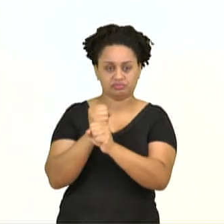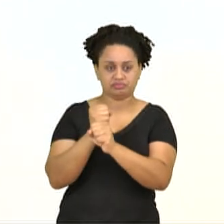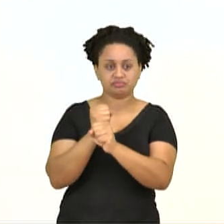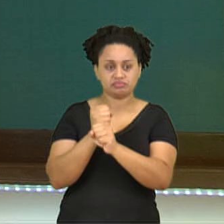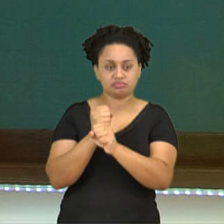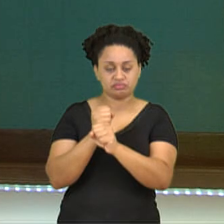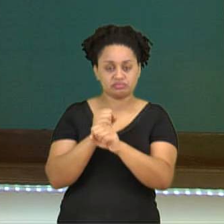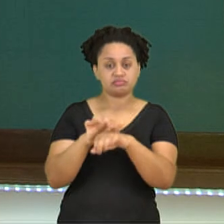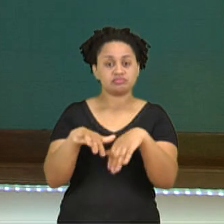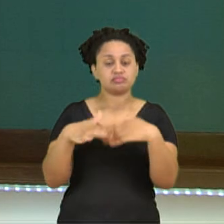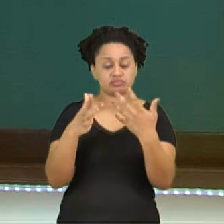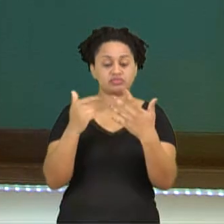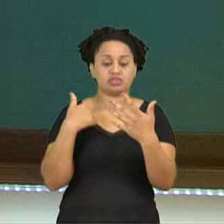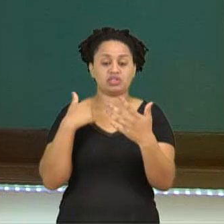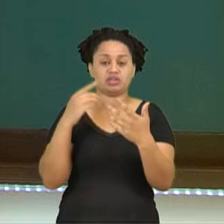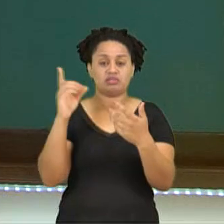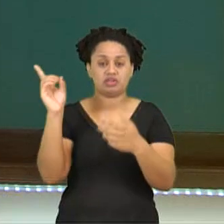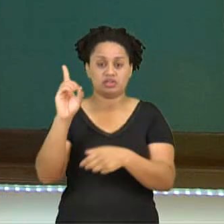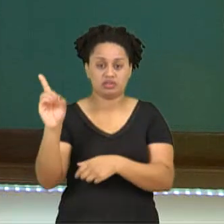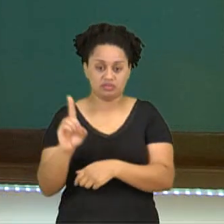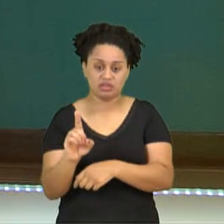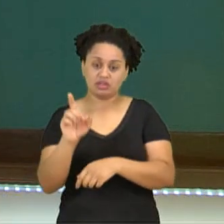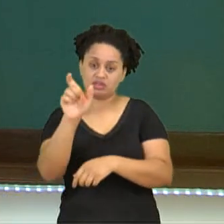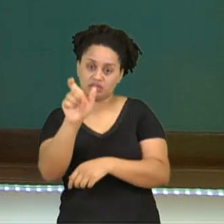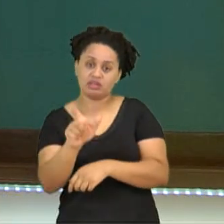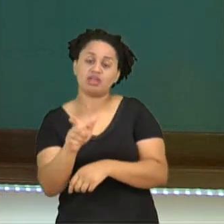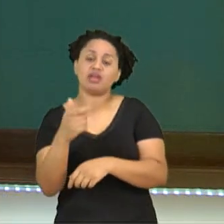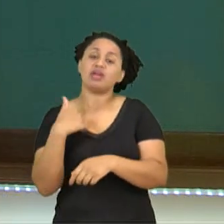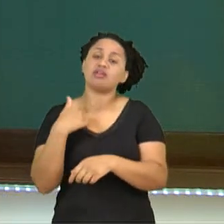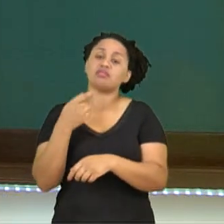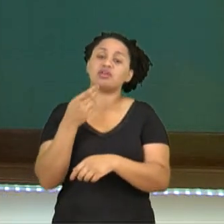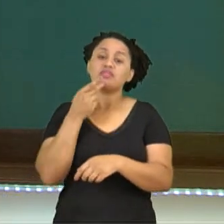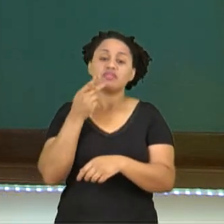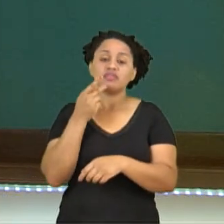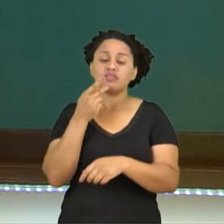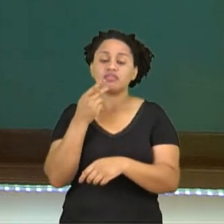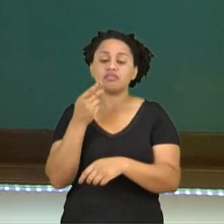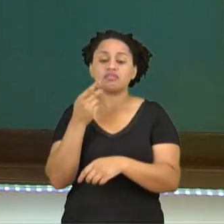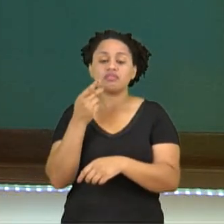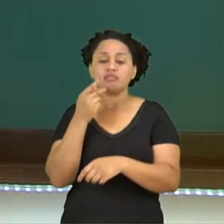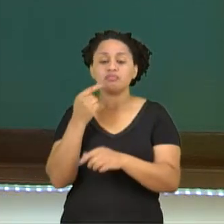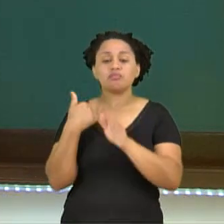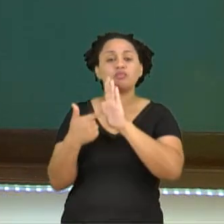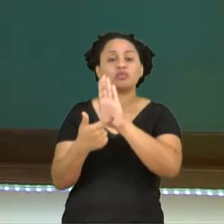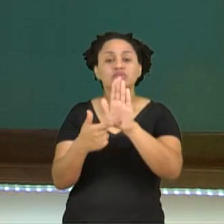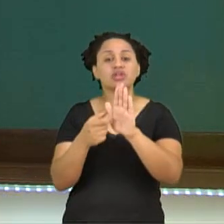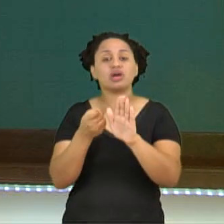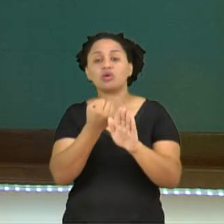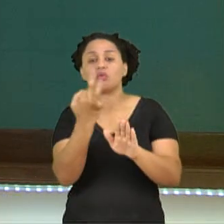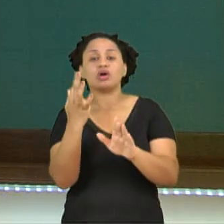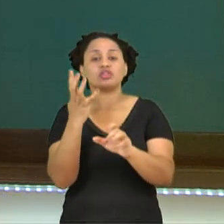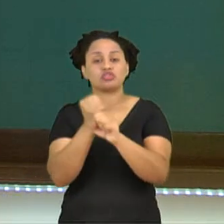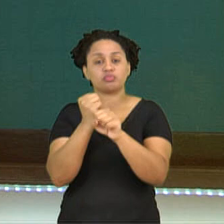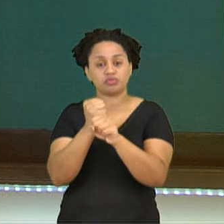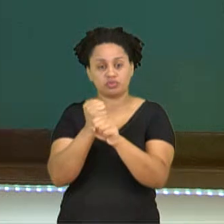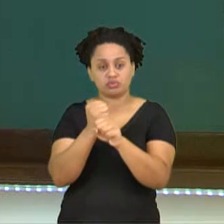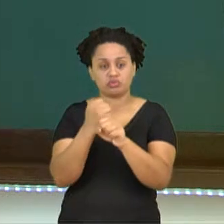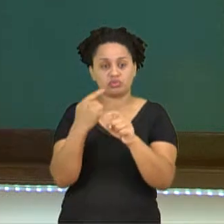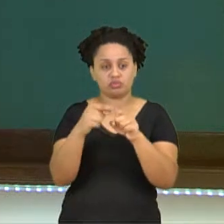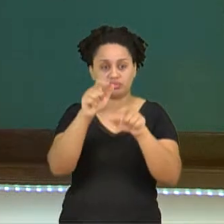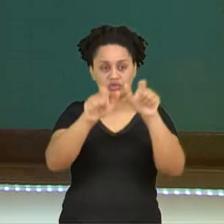a deficiência do atleta é que vai classificar, vai ter essa pontuação, certo, pessoal?